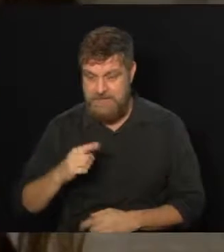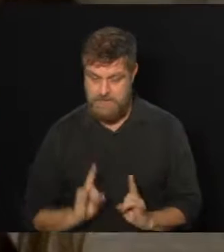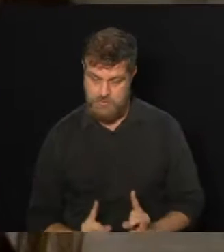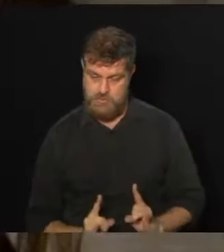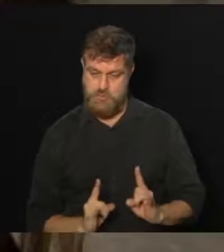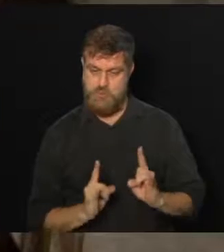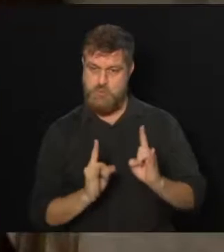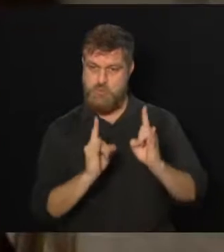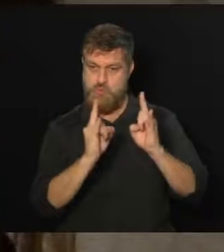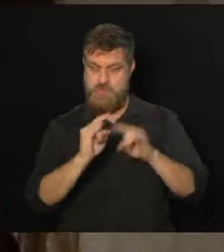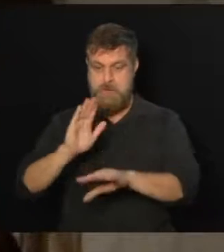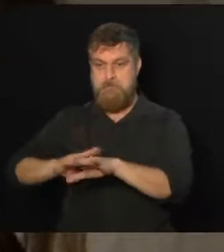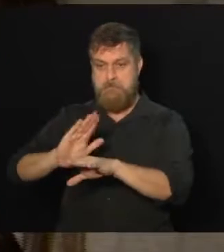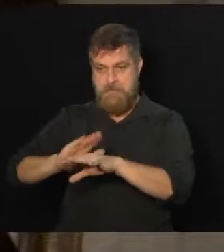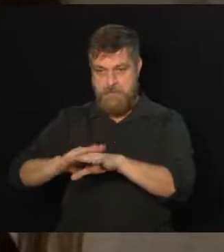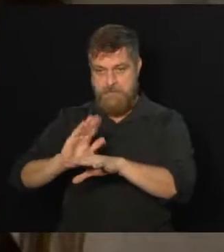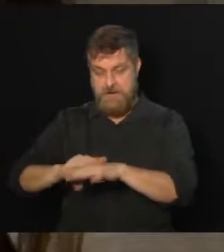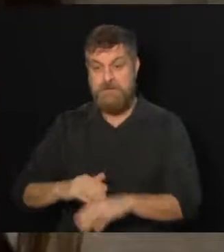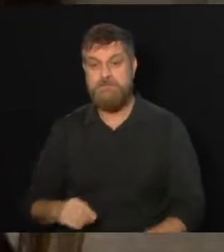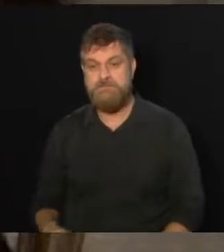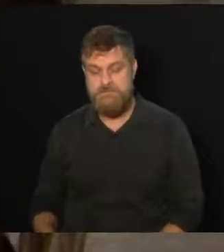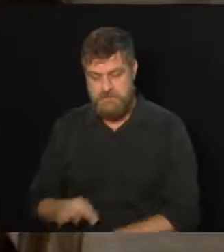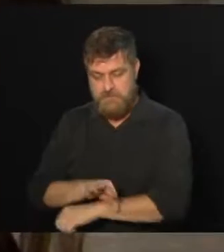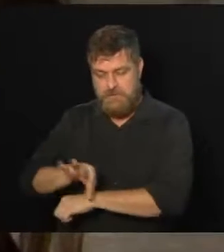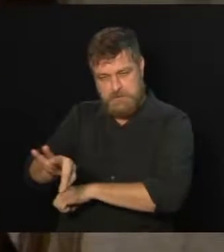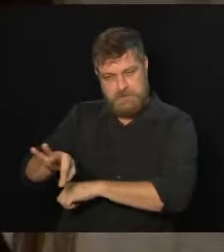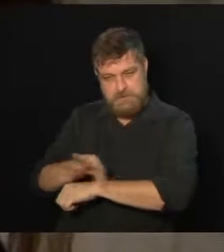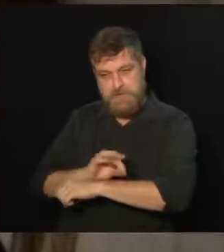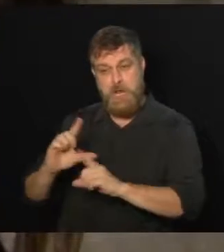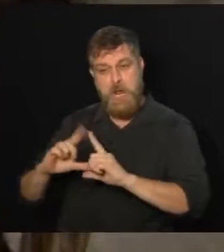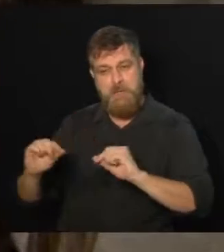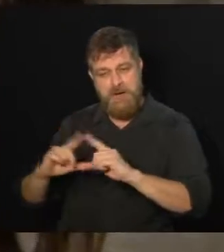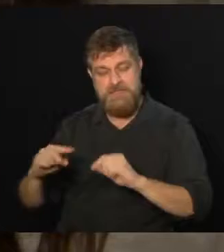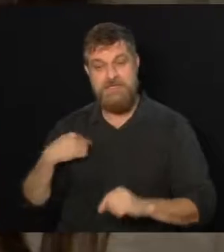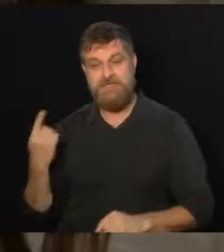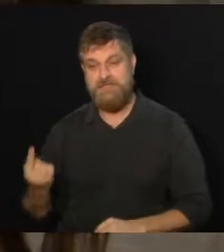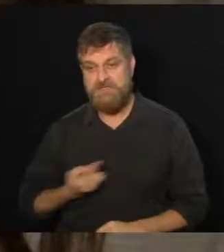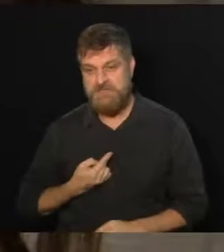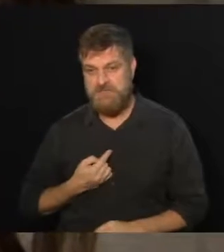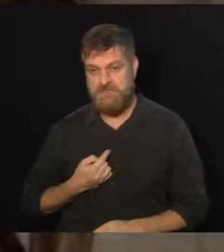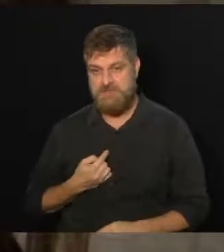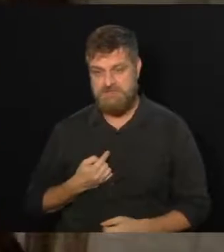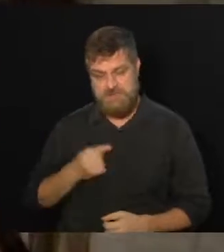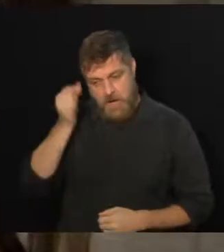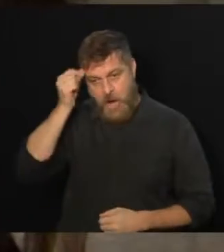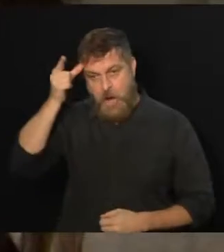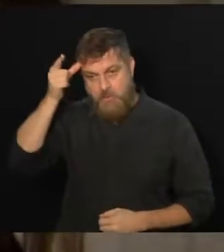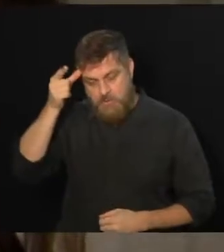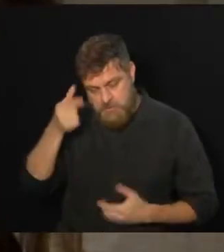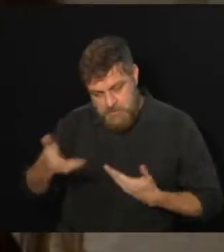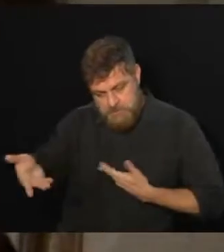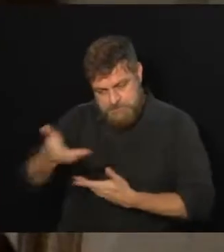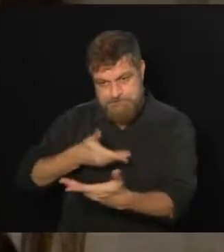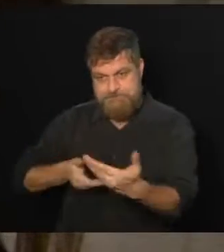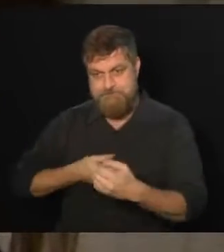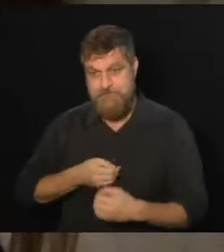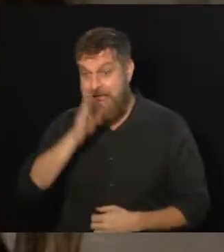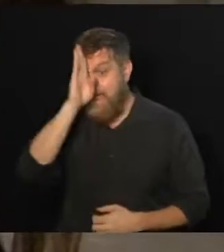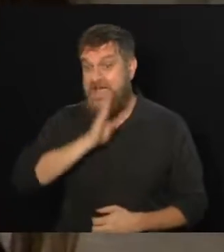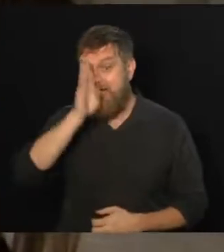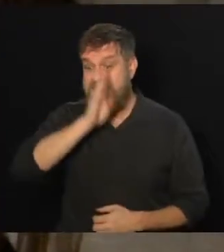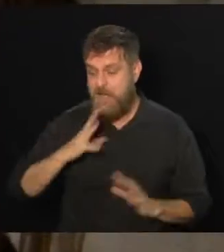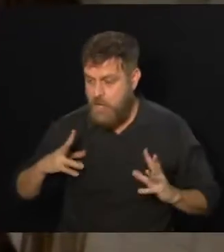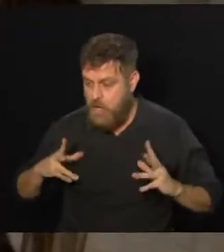edifício aqui em Campinas, então a ideia era realmente fortalecer esse pilar cultural para a cidade, algo gratuito, que